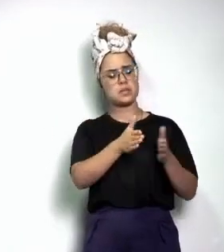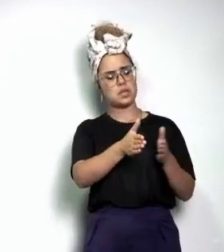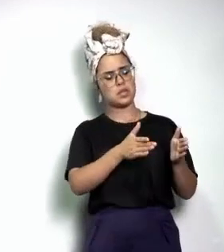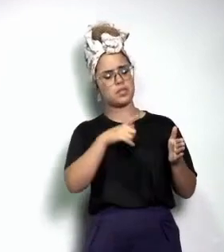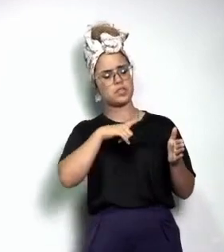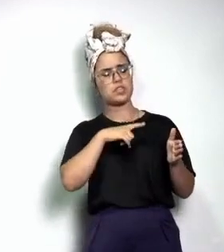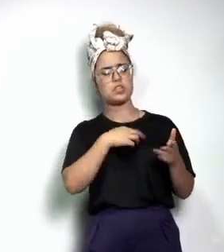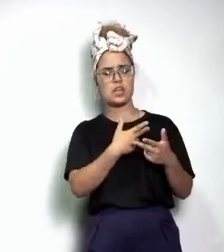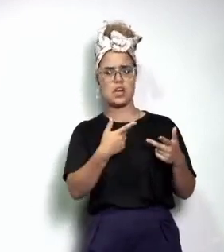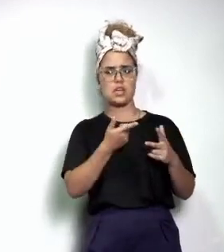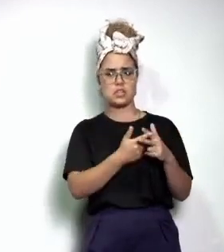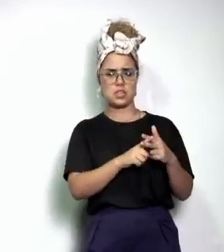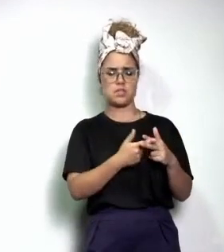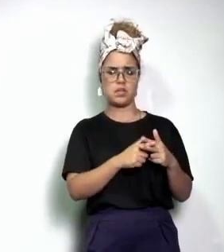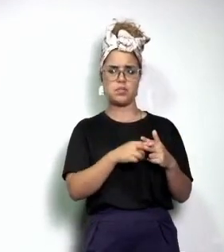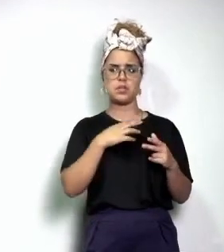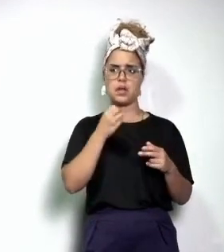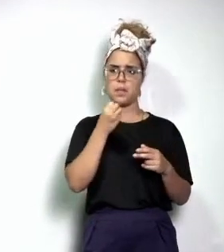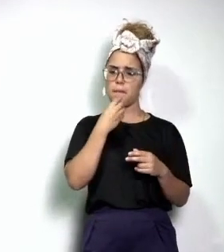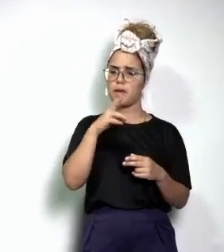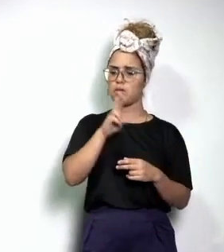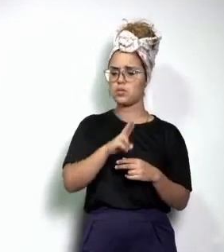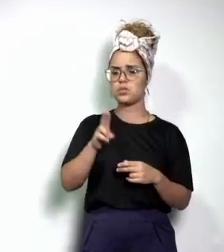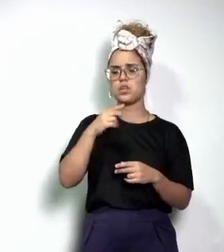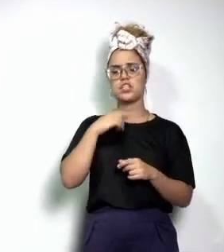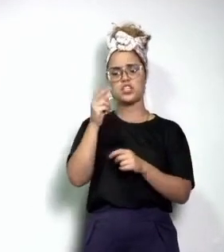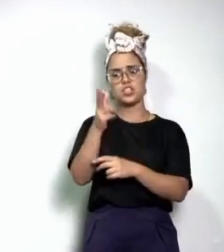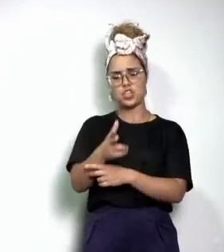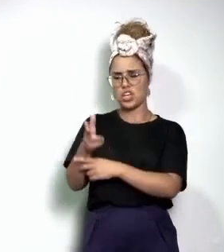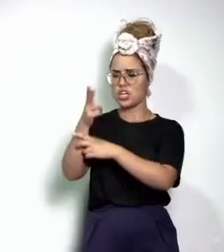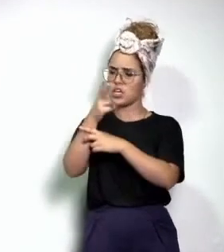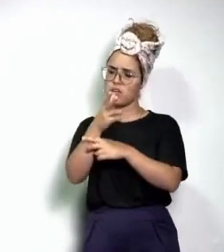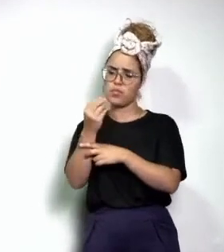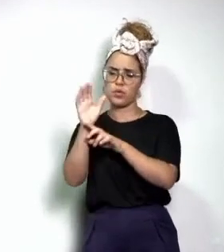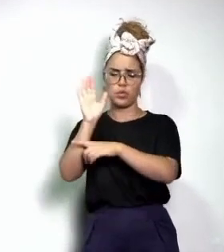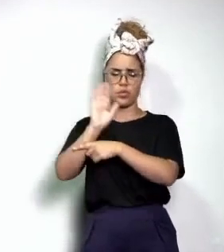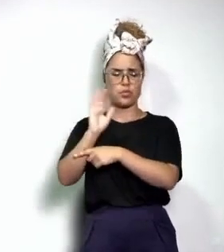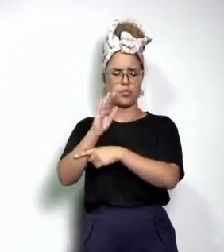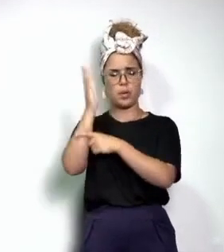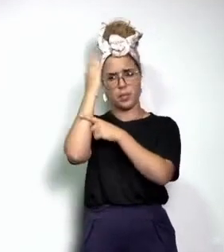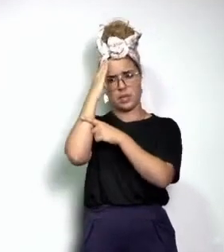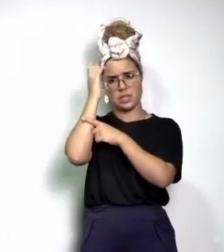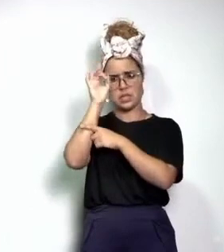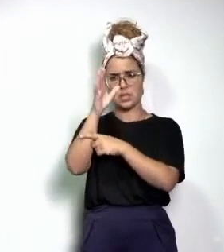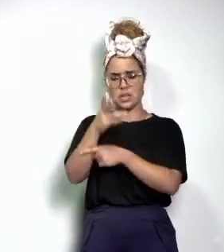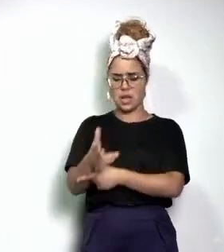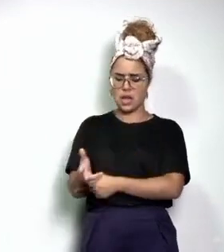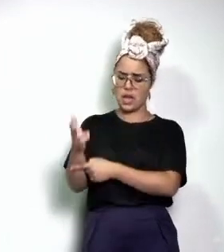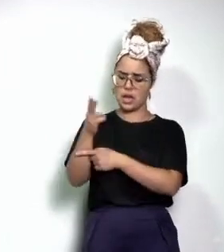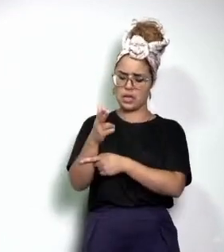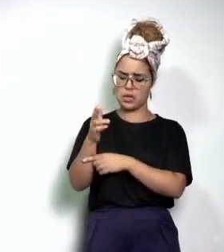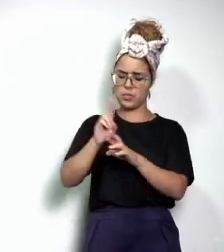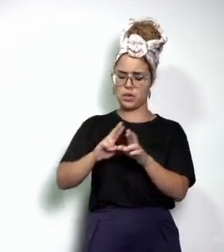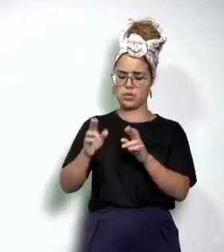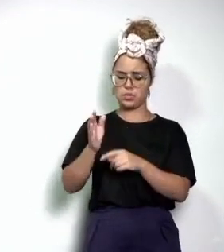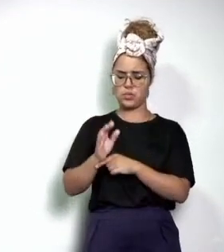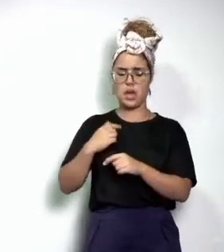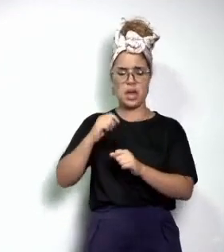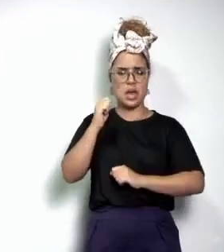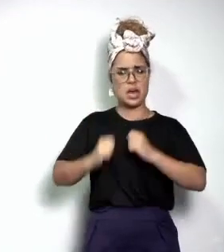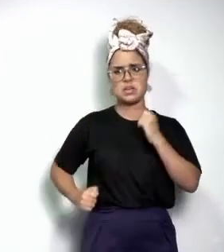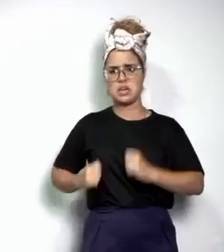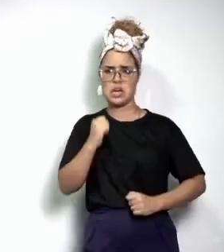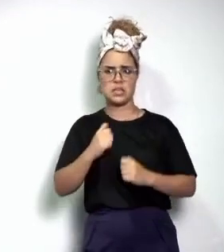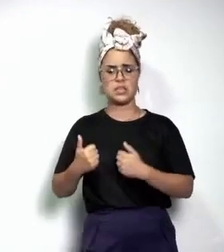isso é muito útil. A gente grava muito filme pensando assim, só a câmera na mão. Às vezes, a gente vai lidar com uma corrida mesmo,